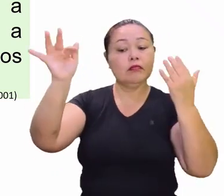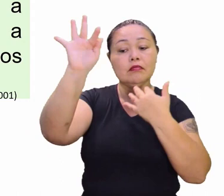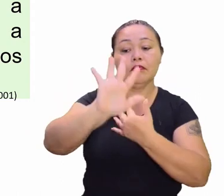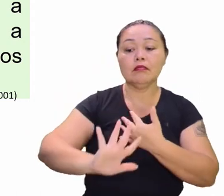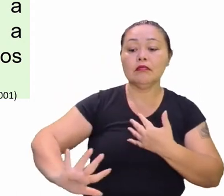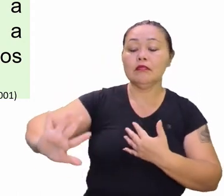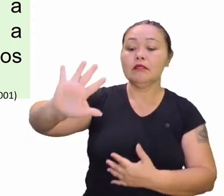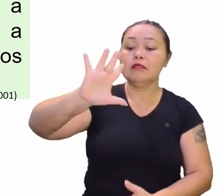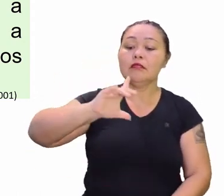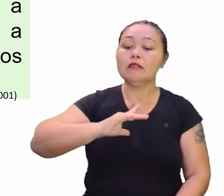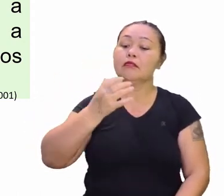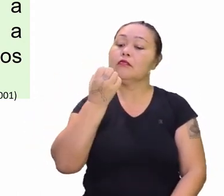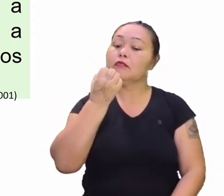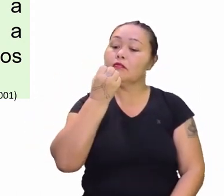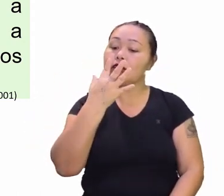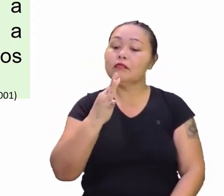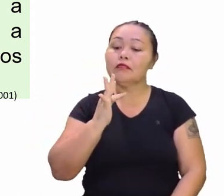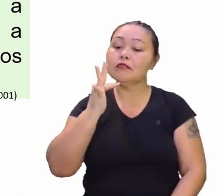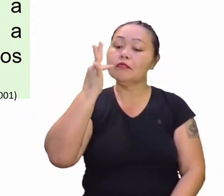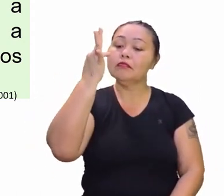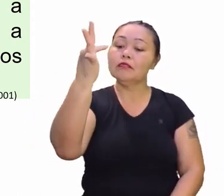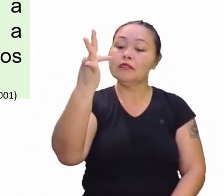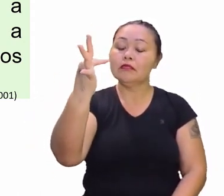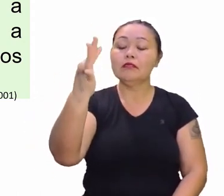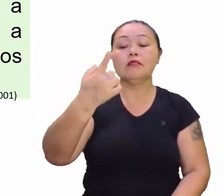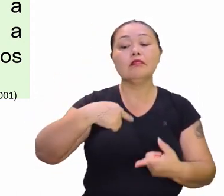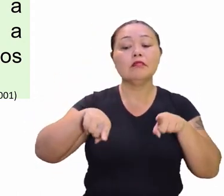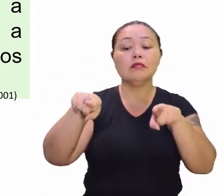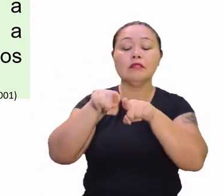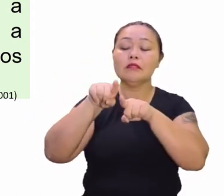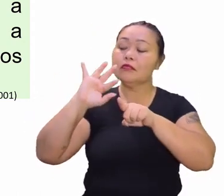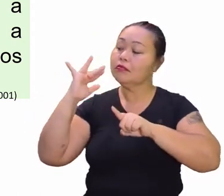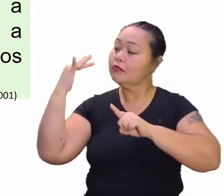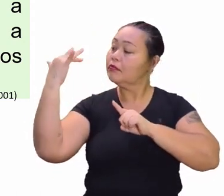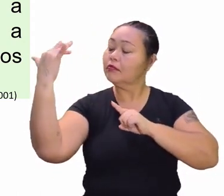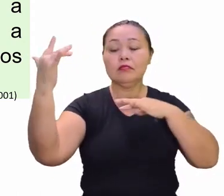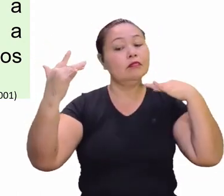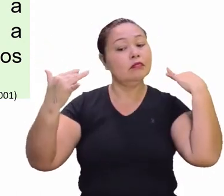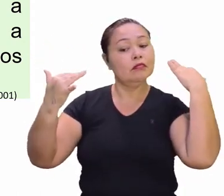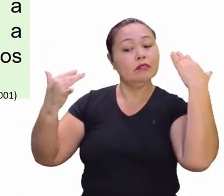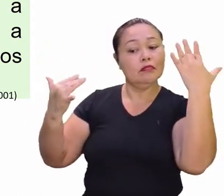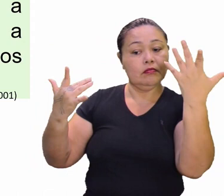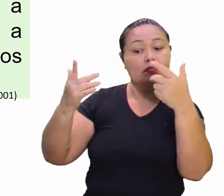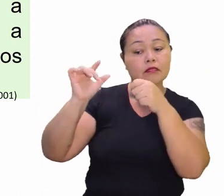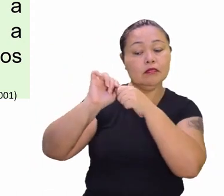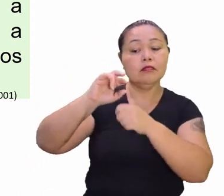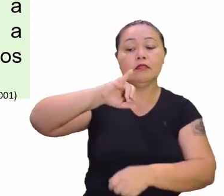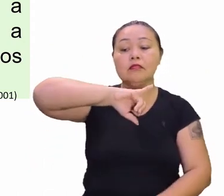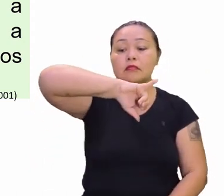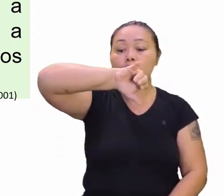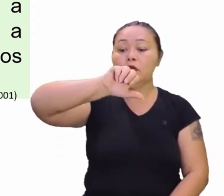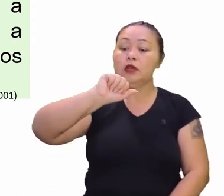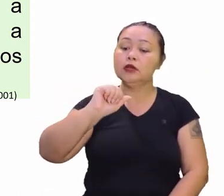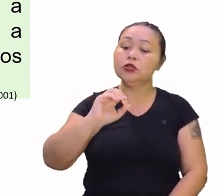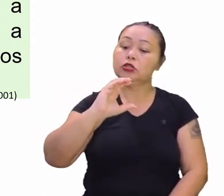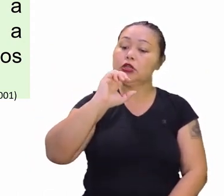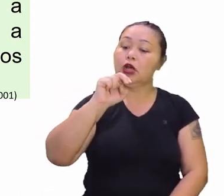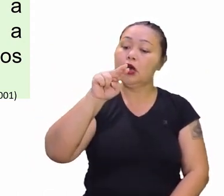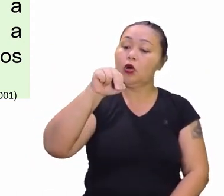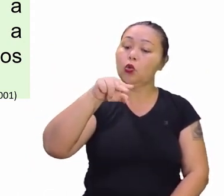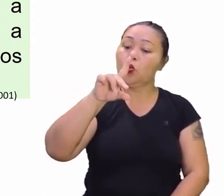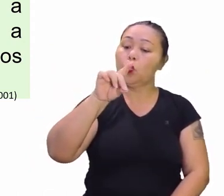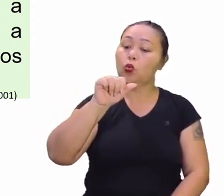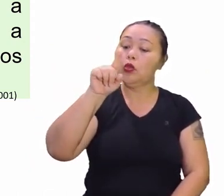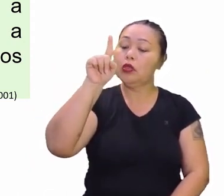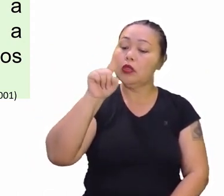Floresta Nacional de Jacundá. Só lembrando que a Floresta Nacional do Jamari compreende,